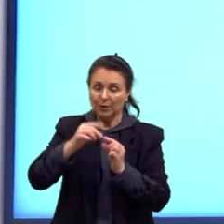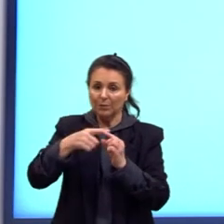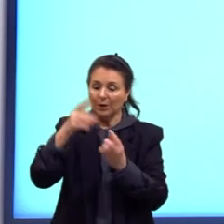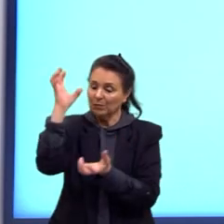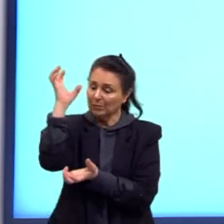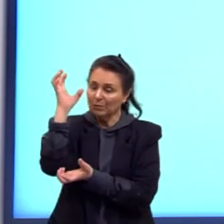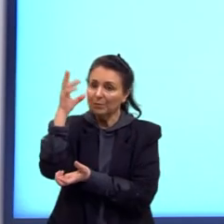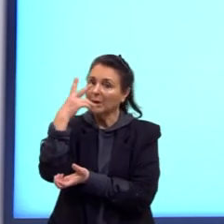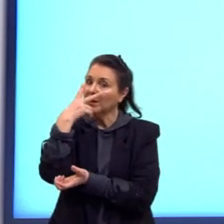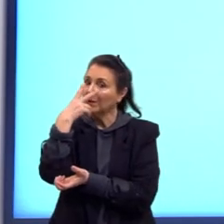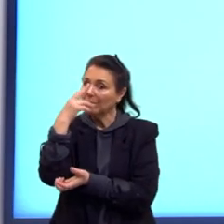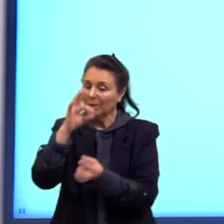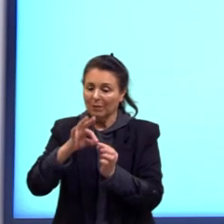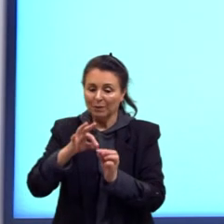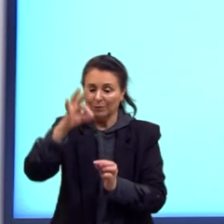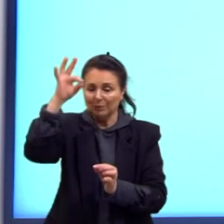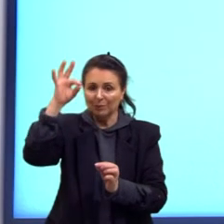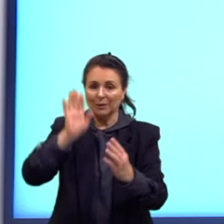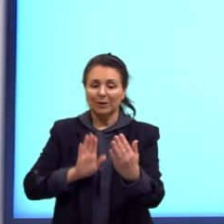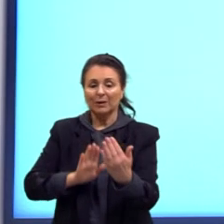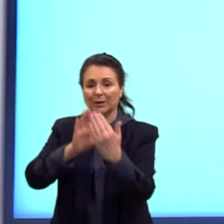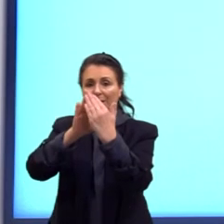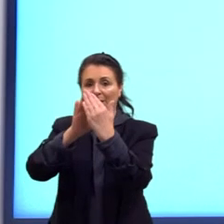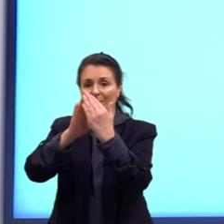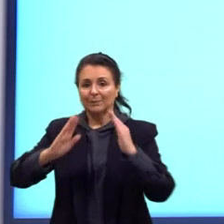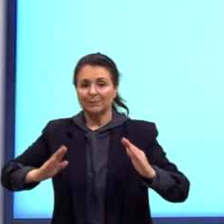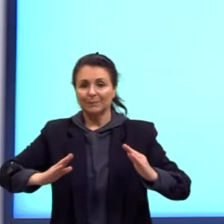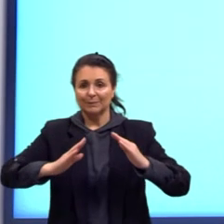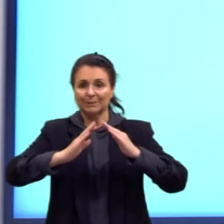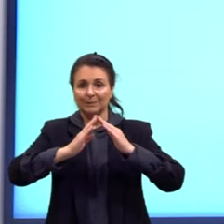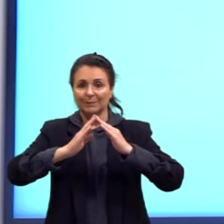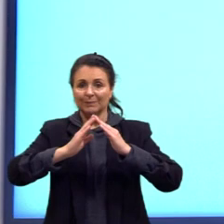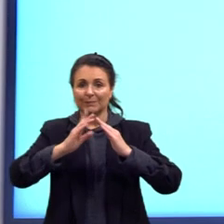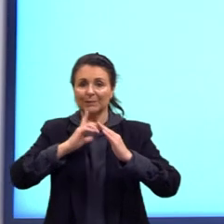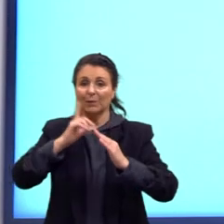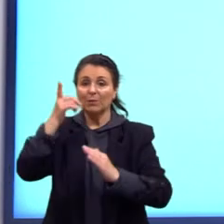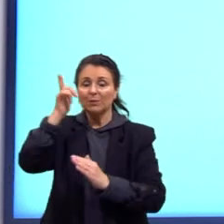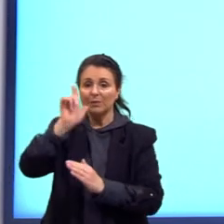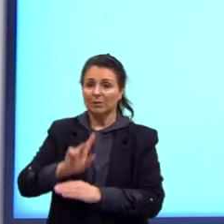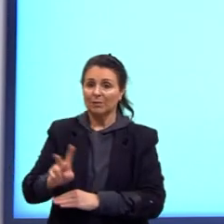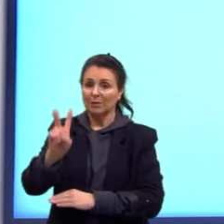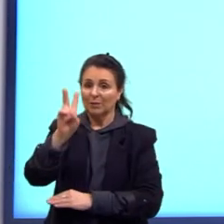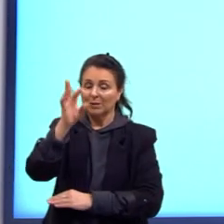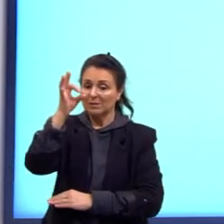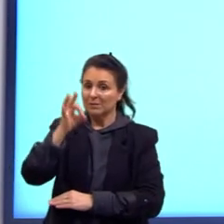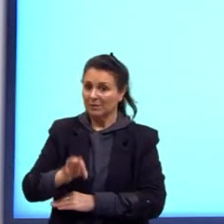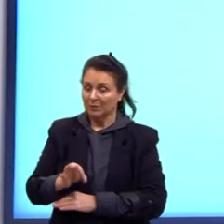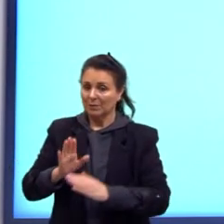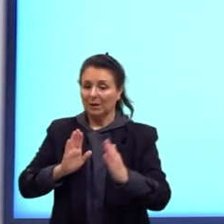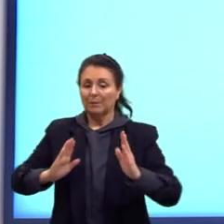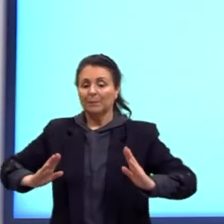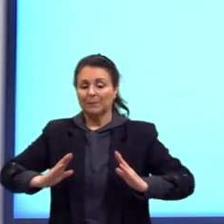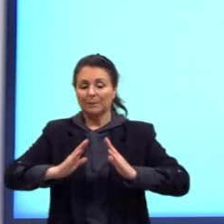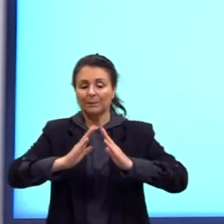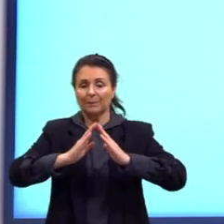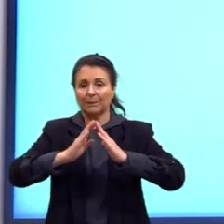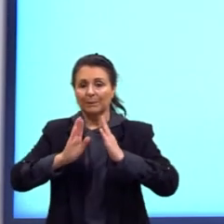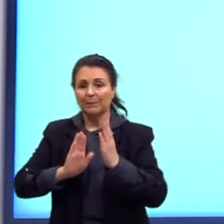mesmo tá E aí e para se obter o valor exato da altura então da pirâmide